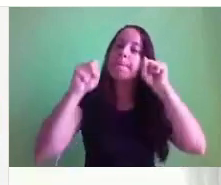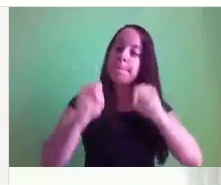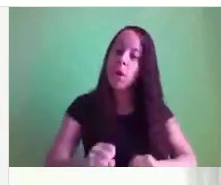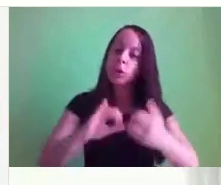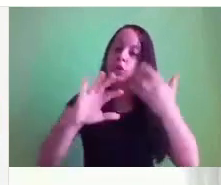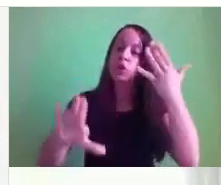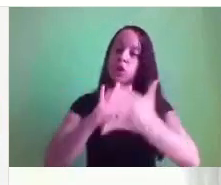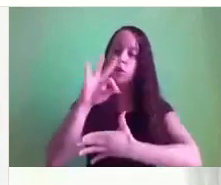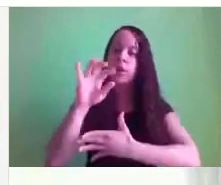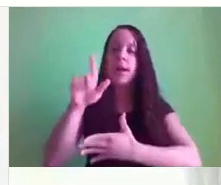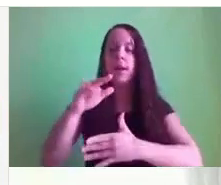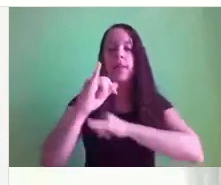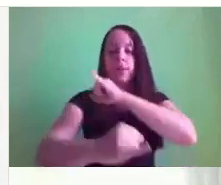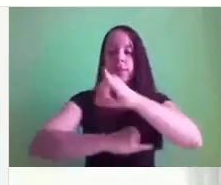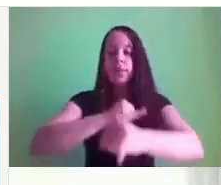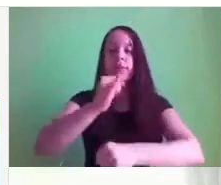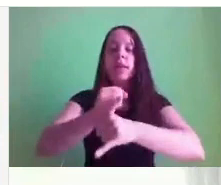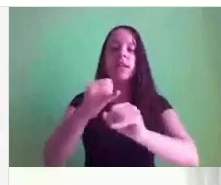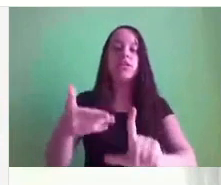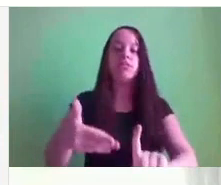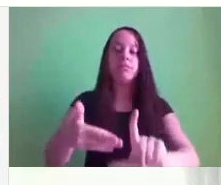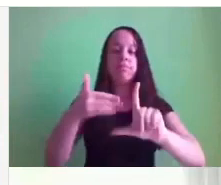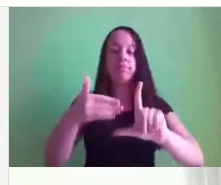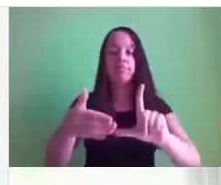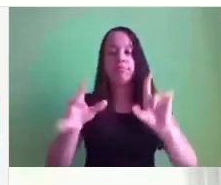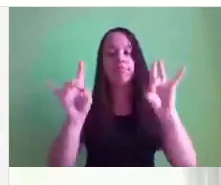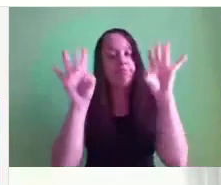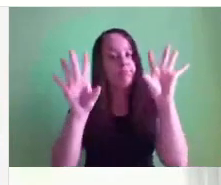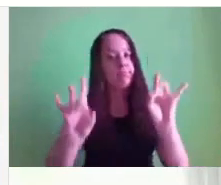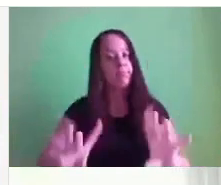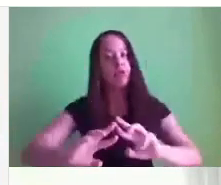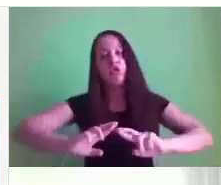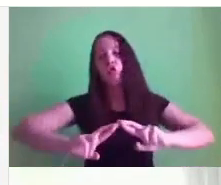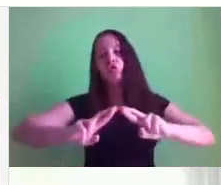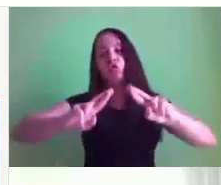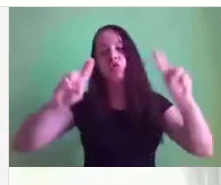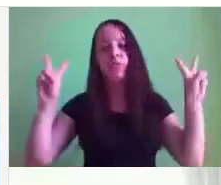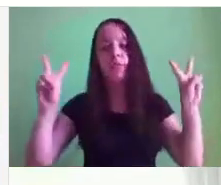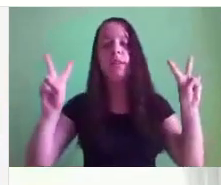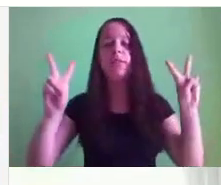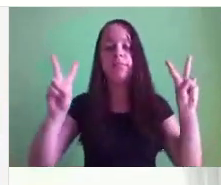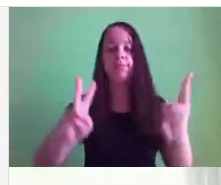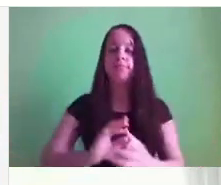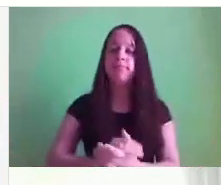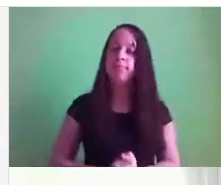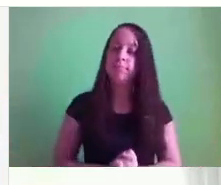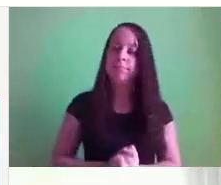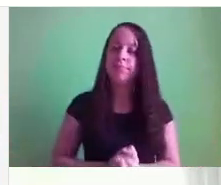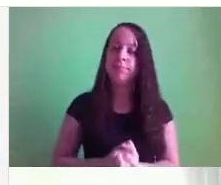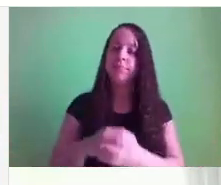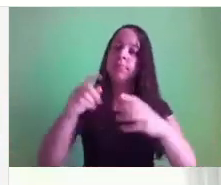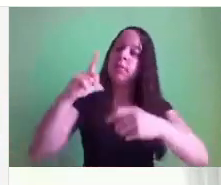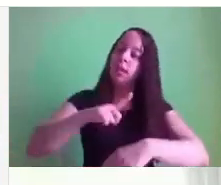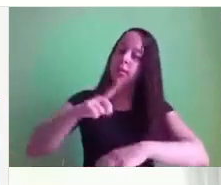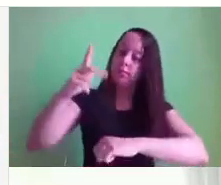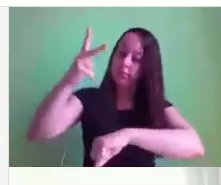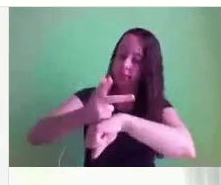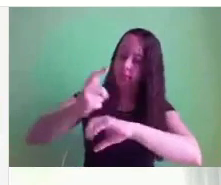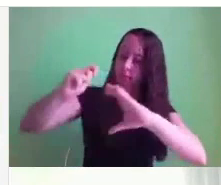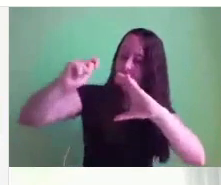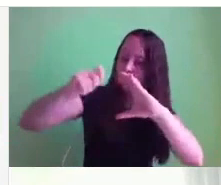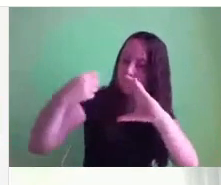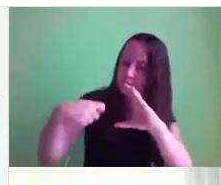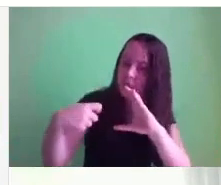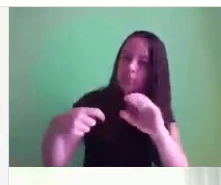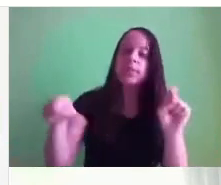ser realizado excepcionalmente de forma online, sendo gravado e disponibilizado nos sites do